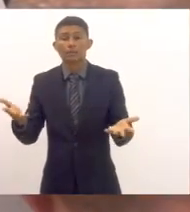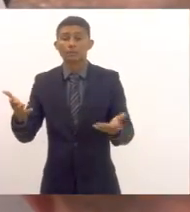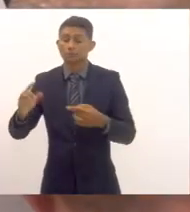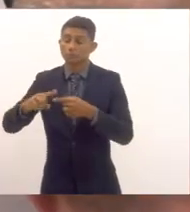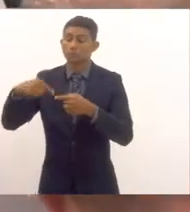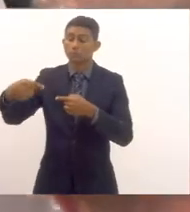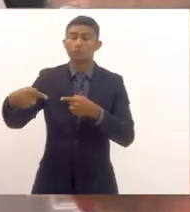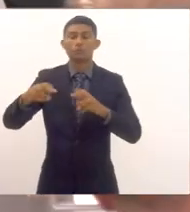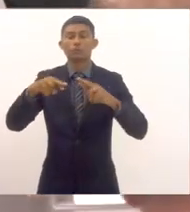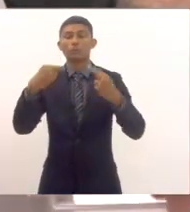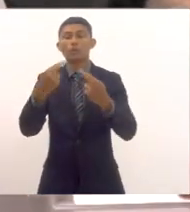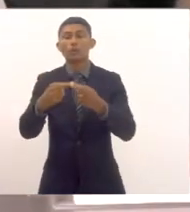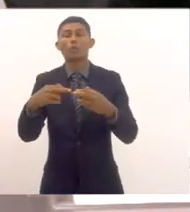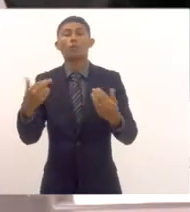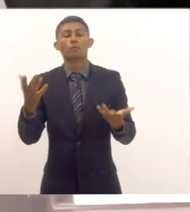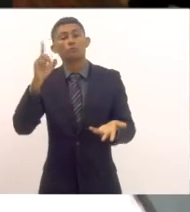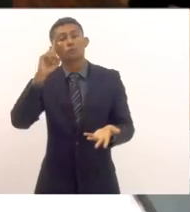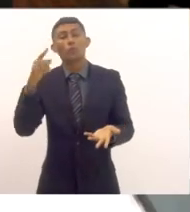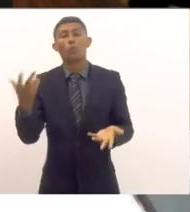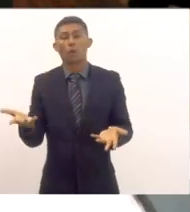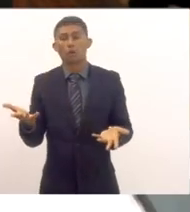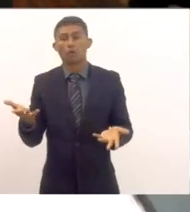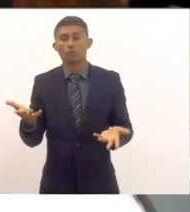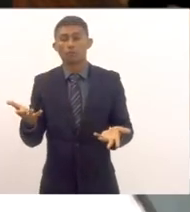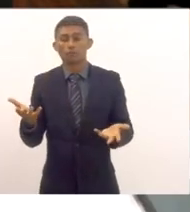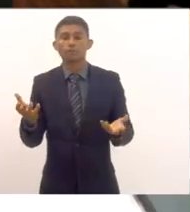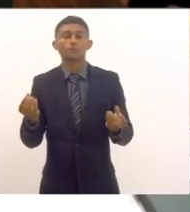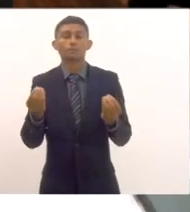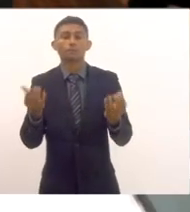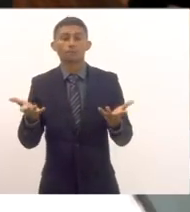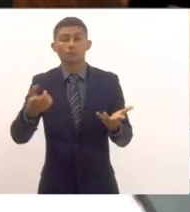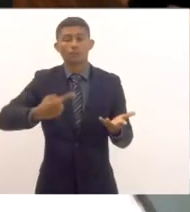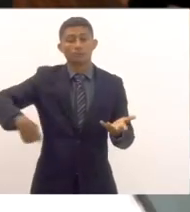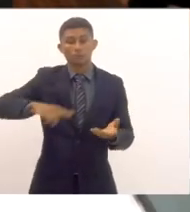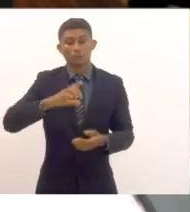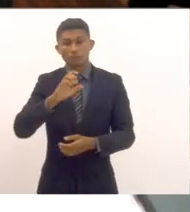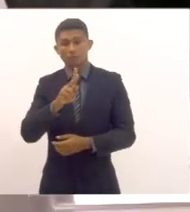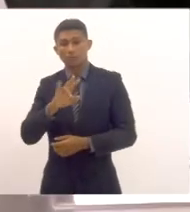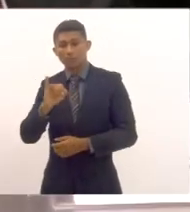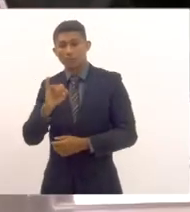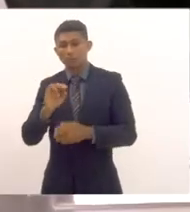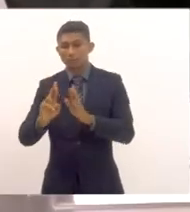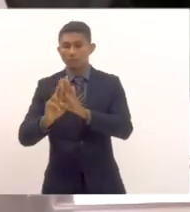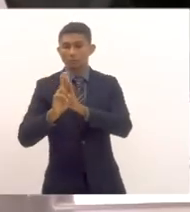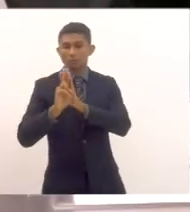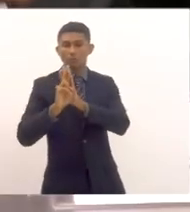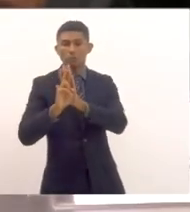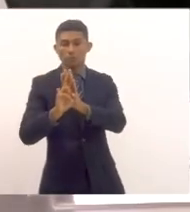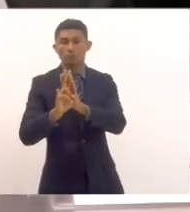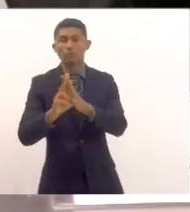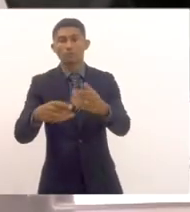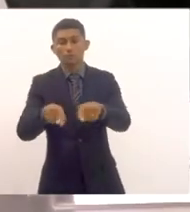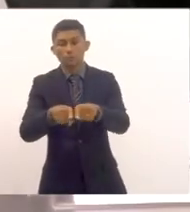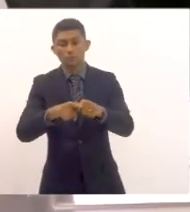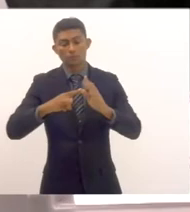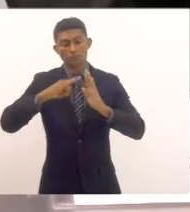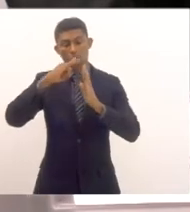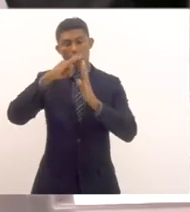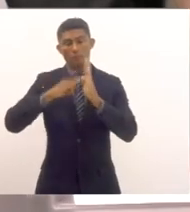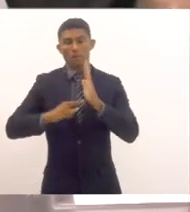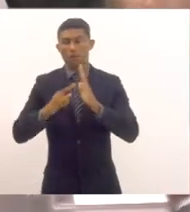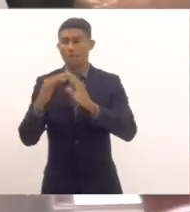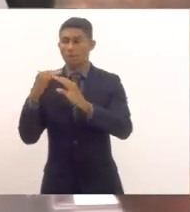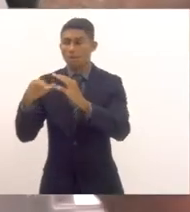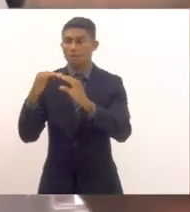próxima reunião decide menos essa força tarefa para que nós já precisa ser você não se encaminhar também as você as documentações